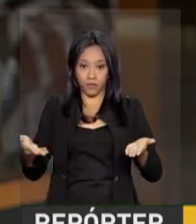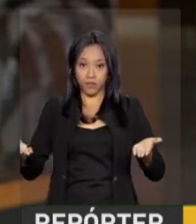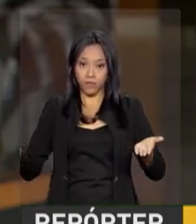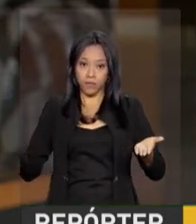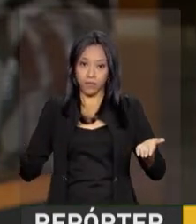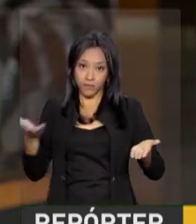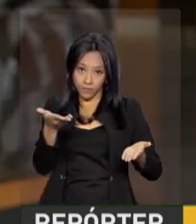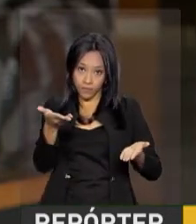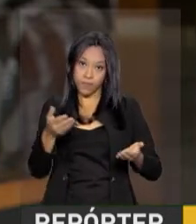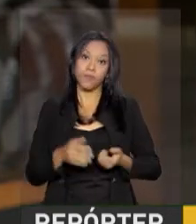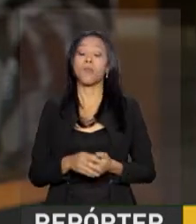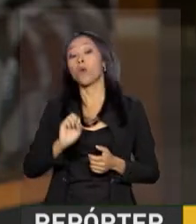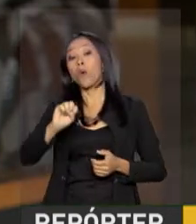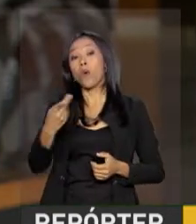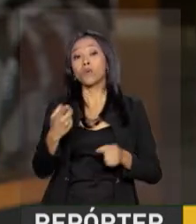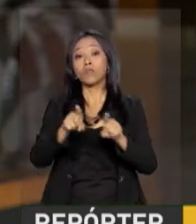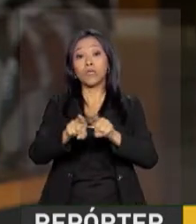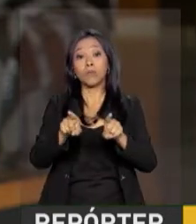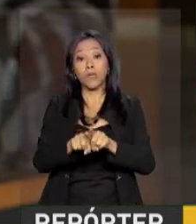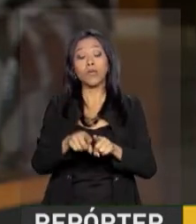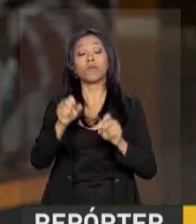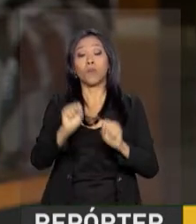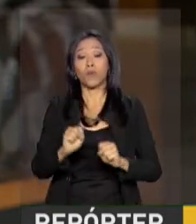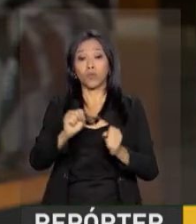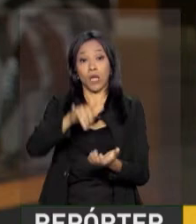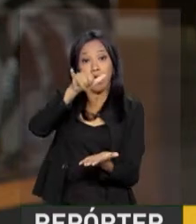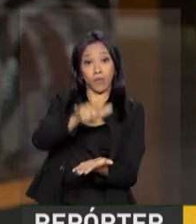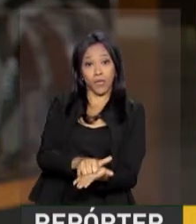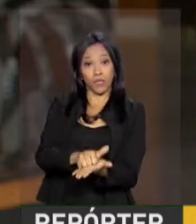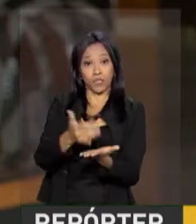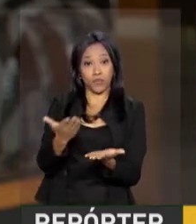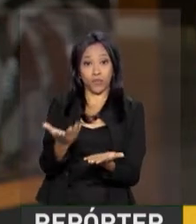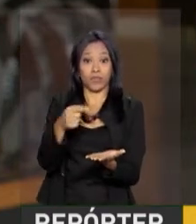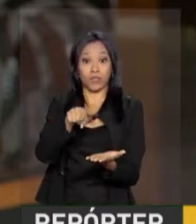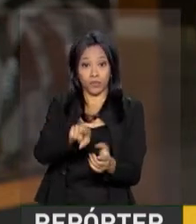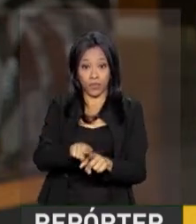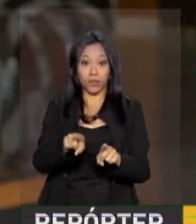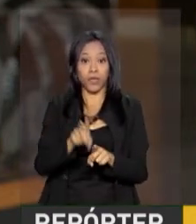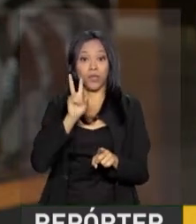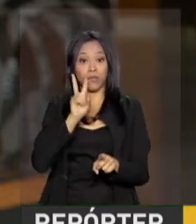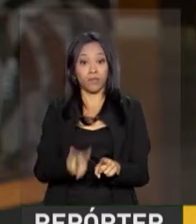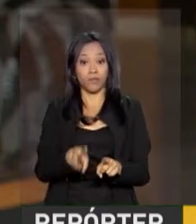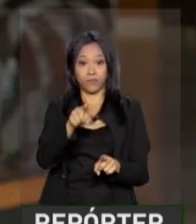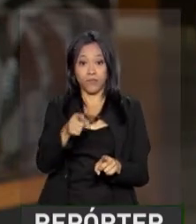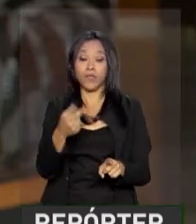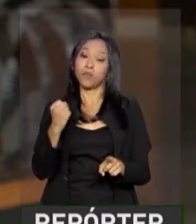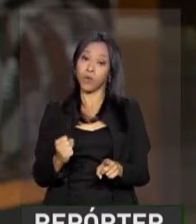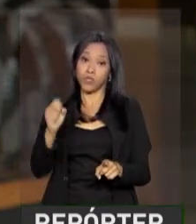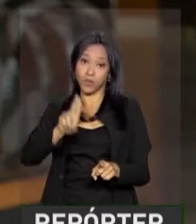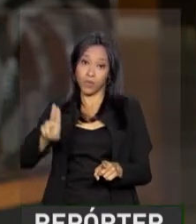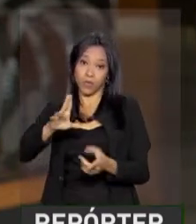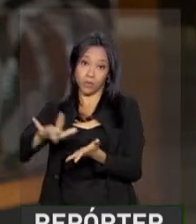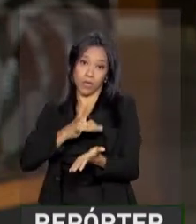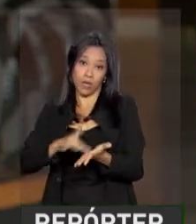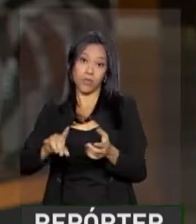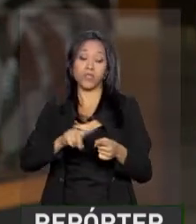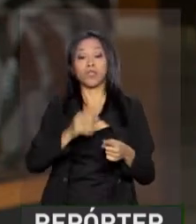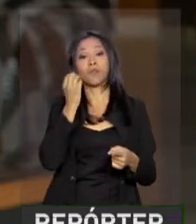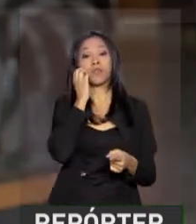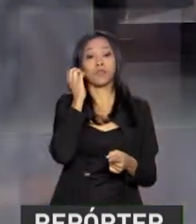receita.fazenda.gov.br ou também por meio do aplicativo meu empenho de renda disponível para tablets smartphones